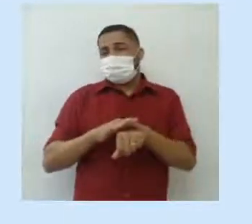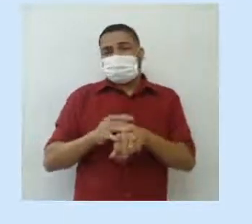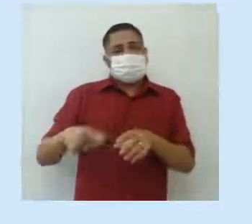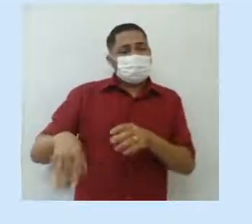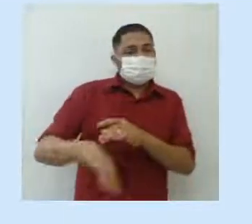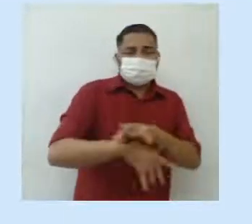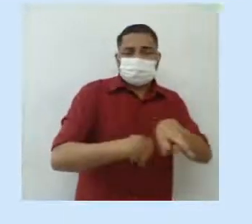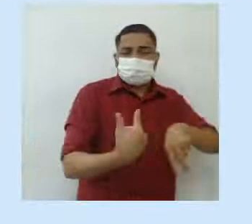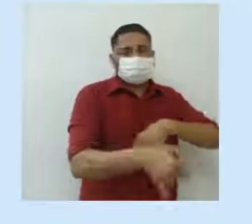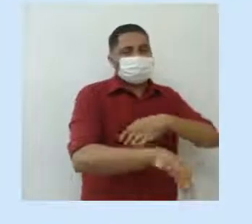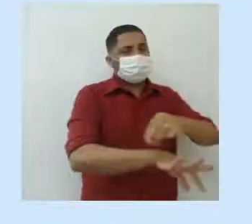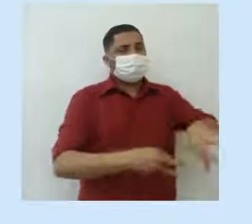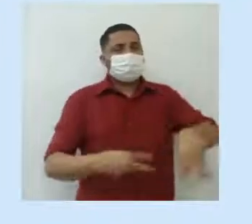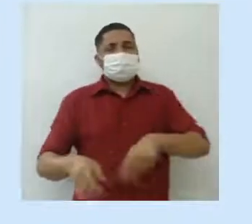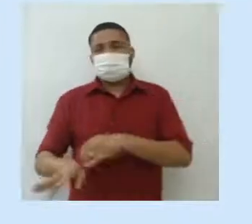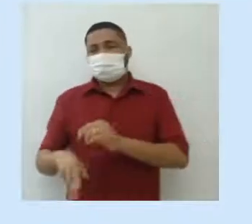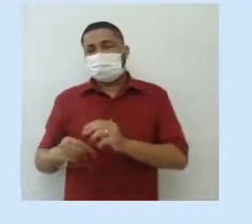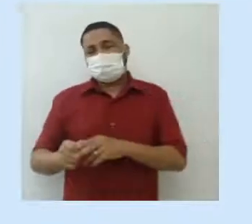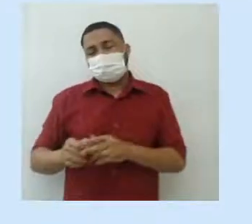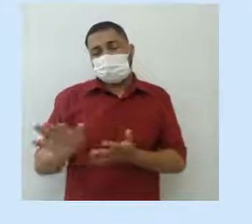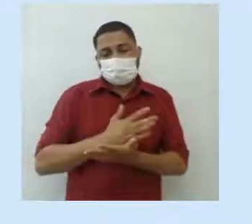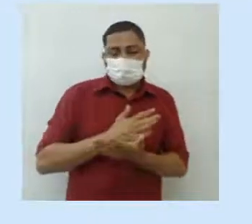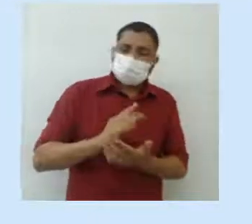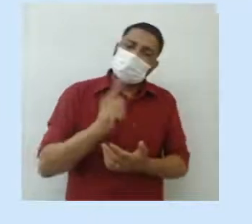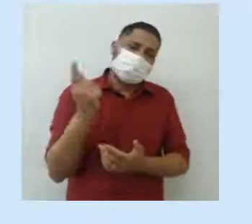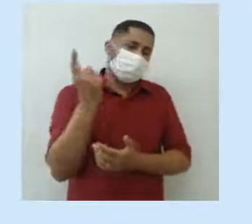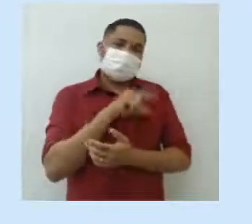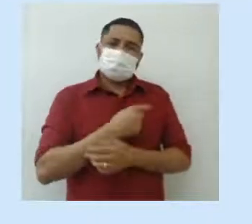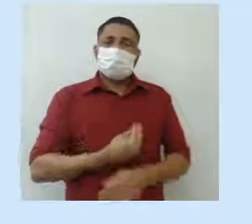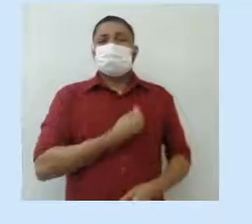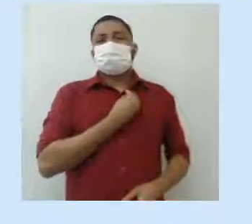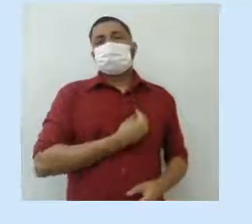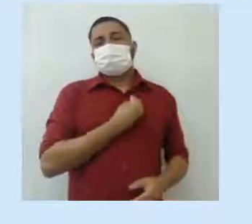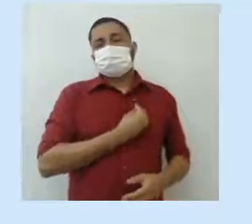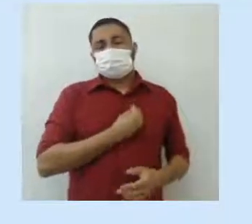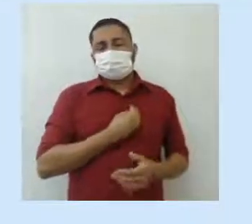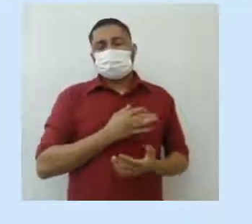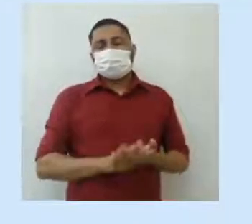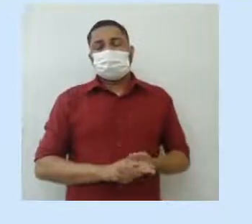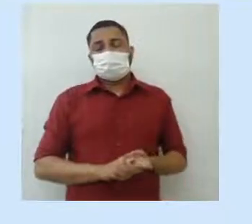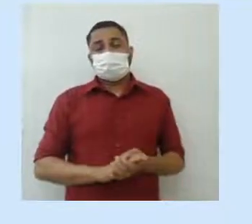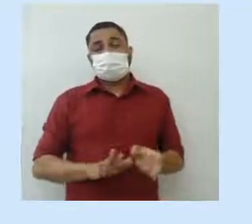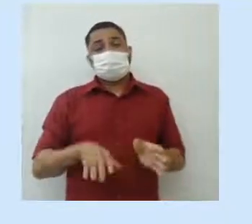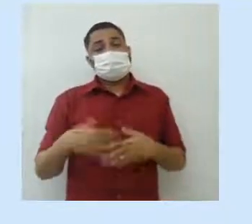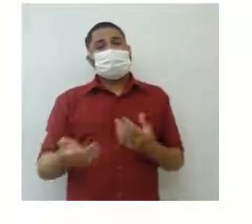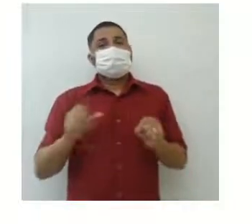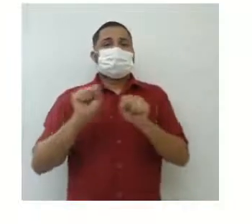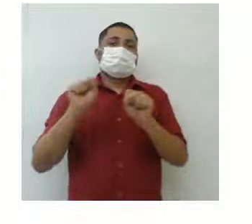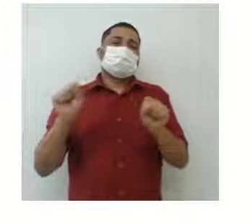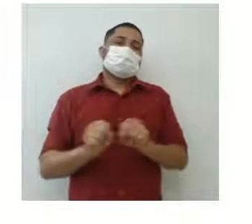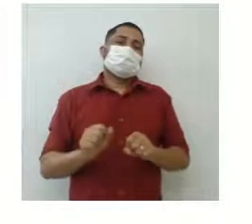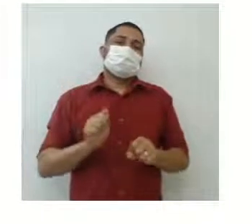dessas embarcações e muitos não aguentaram de chegar aqui. Então, no sistema espanhol,